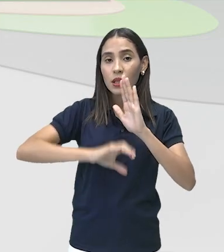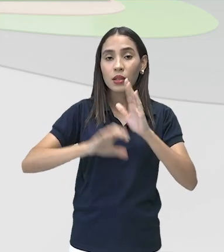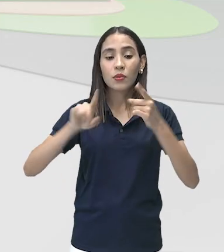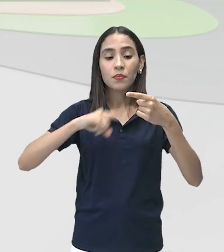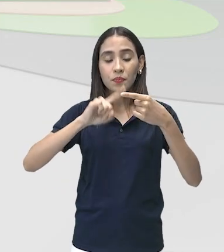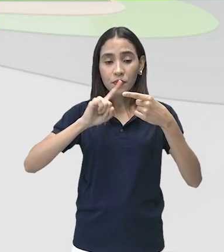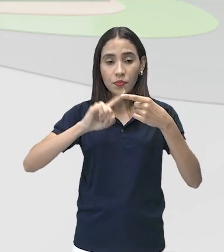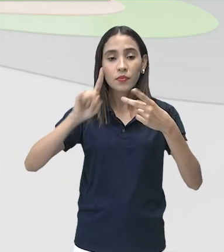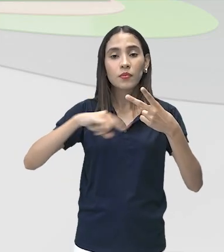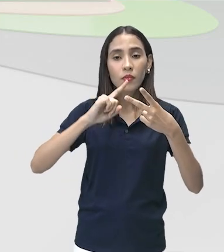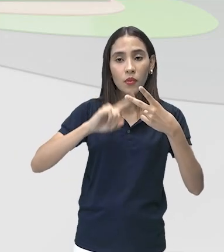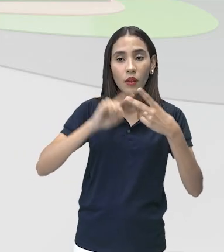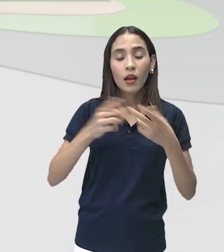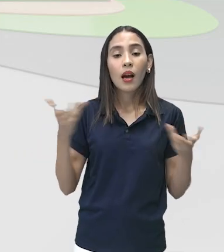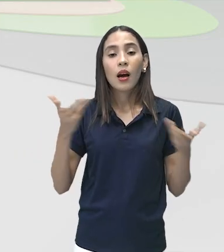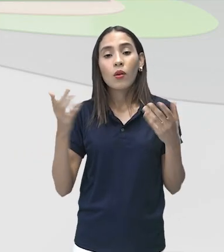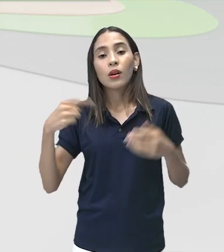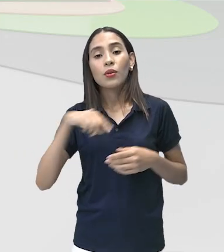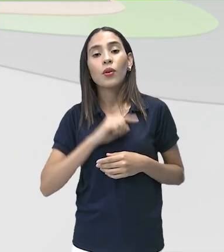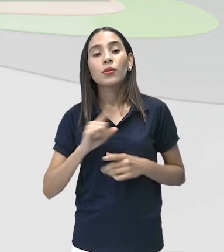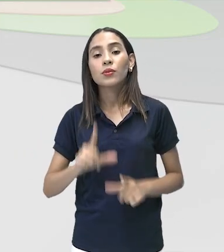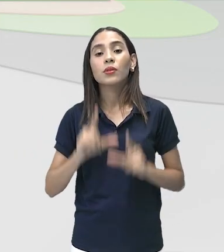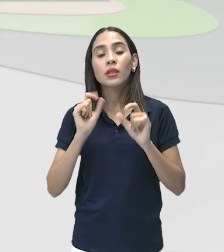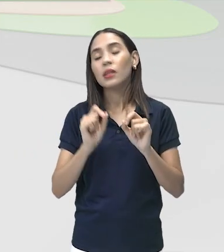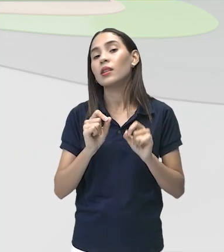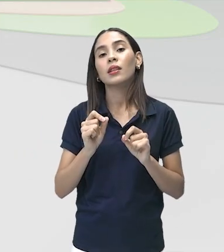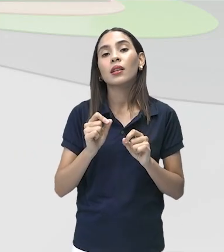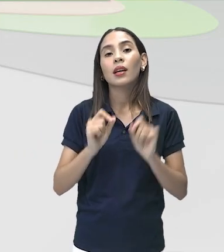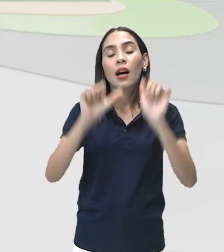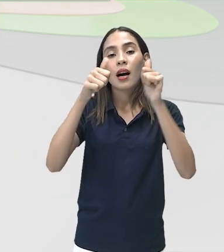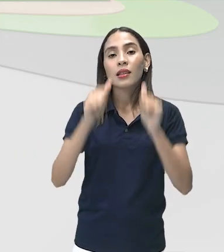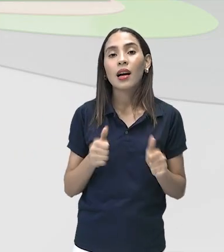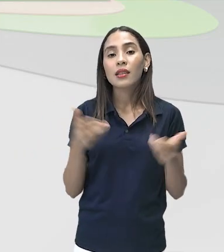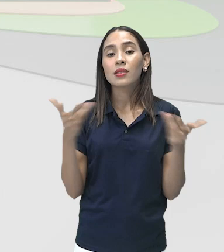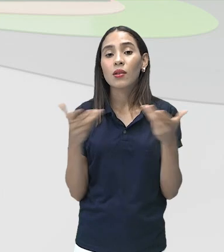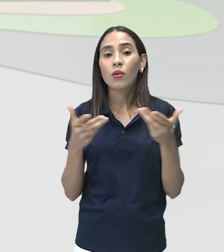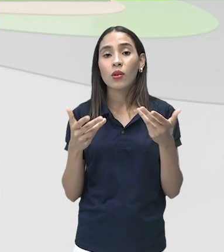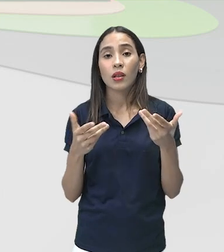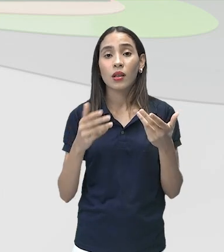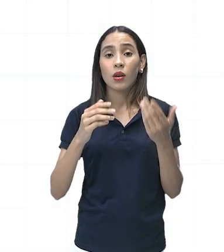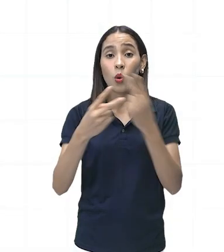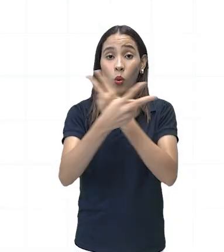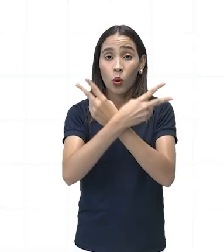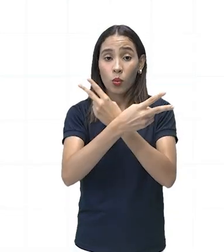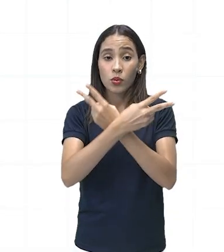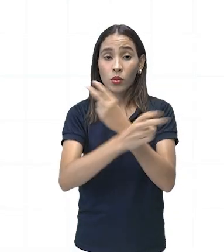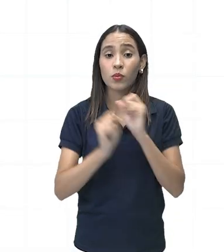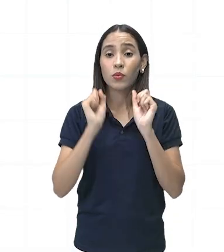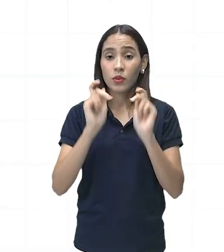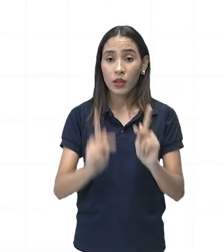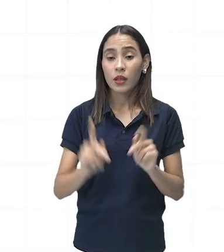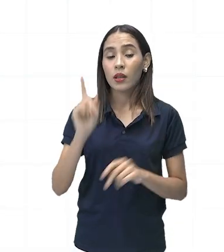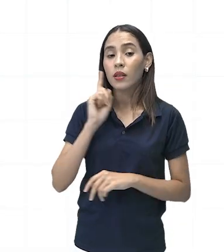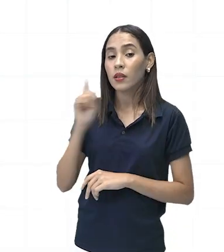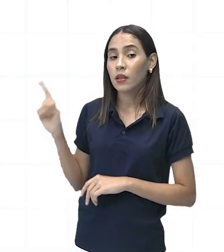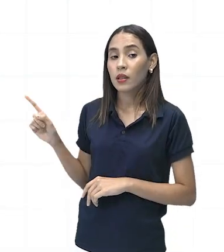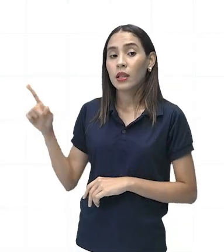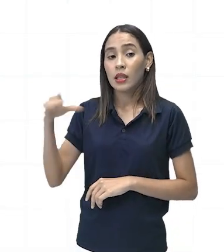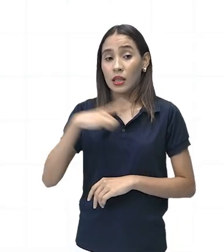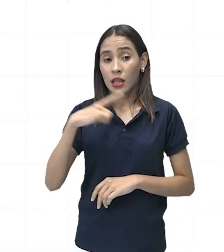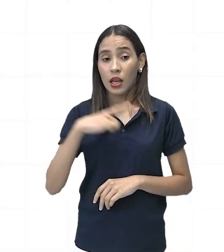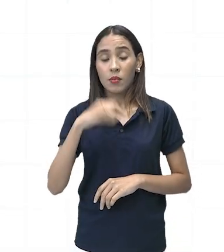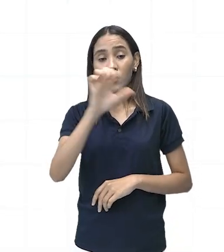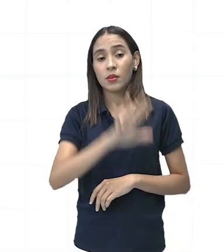dominante ou recessivo, agora nós vamos vê-los a representação no cromossomo. Temos aqui,